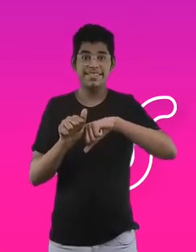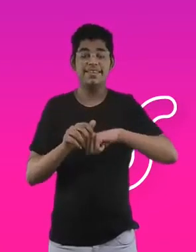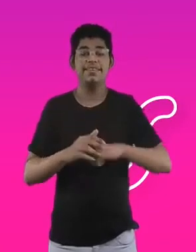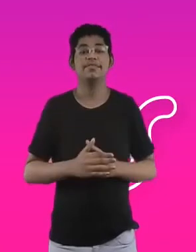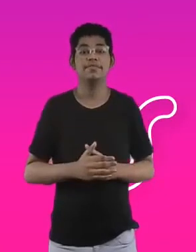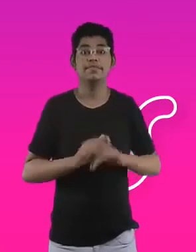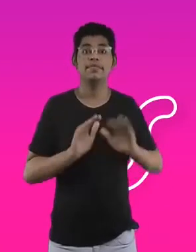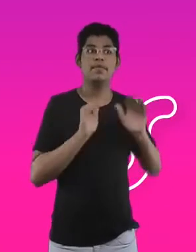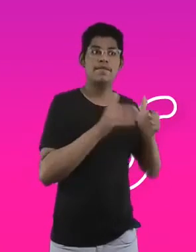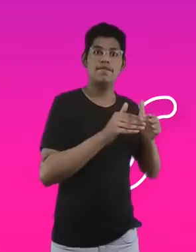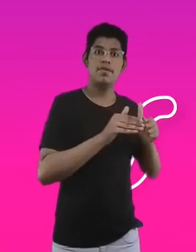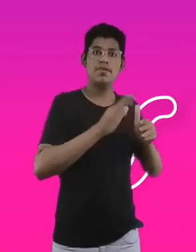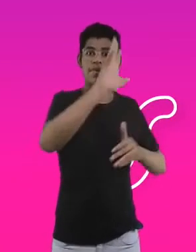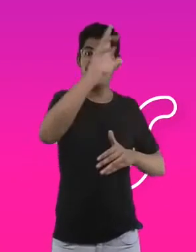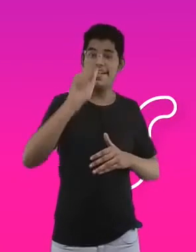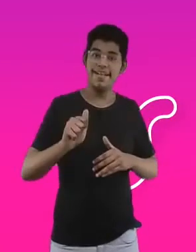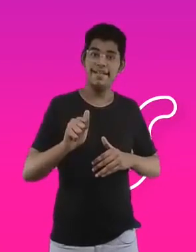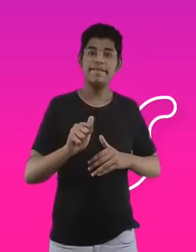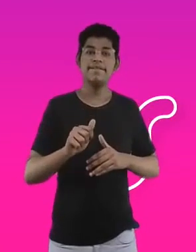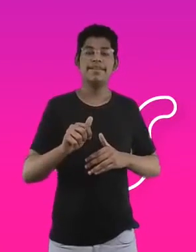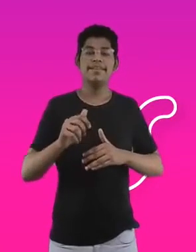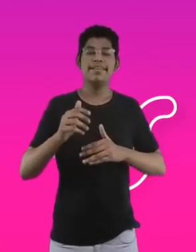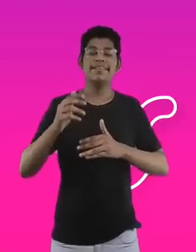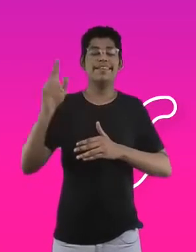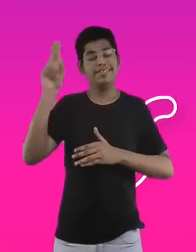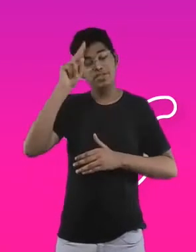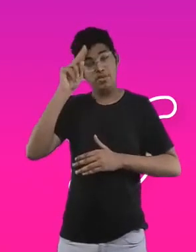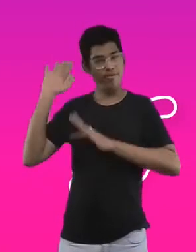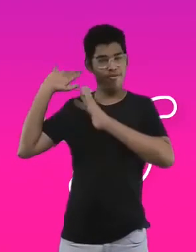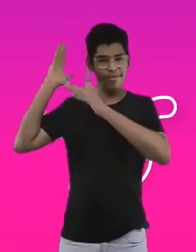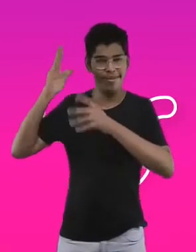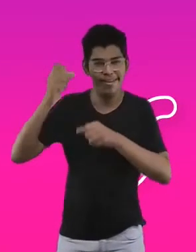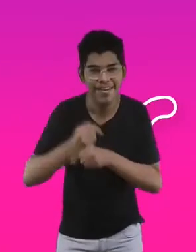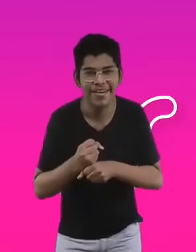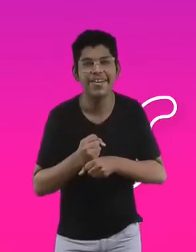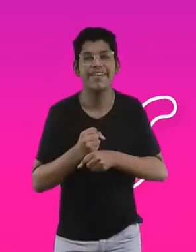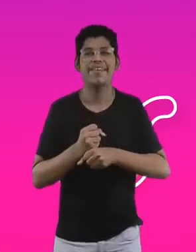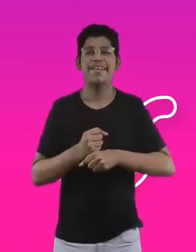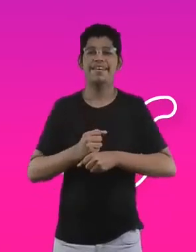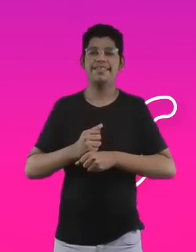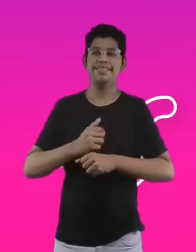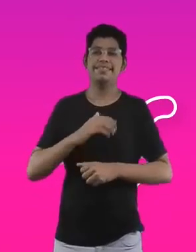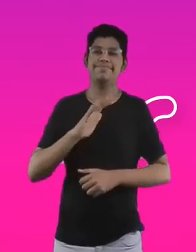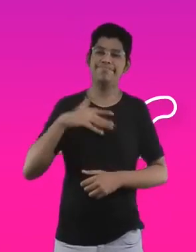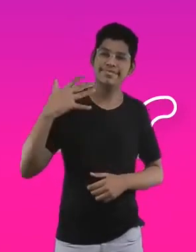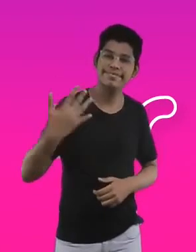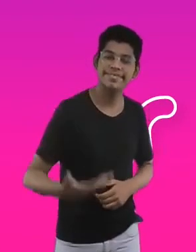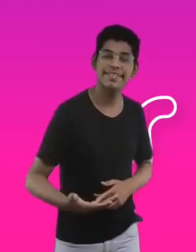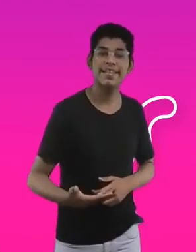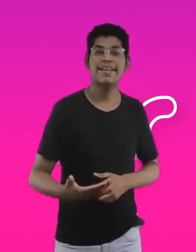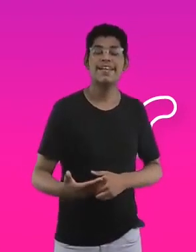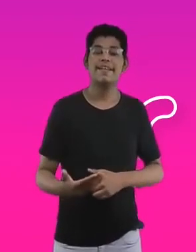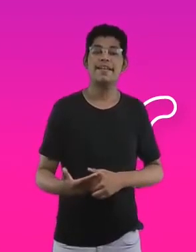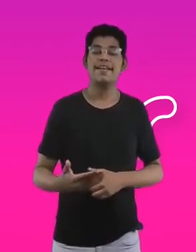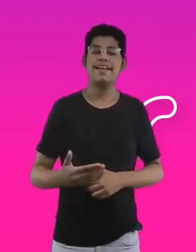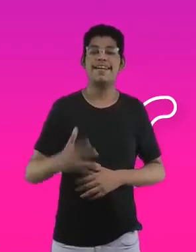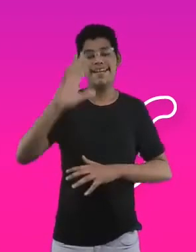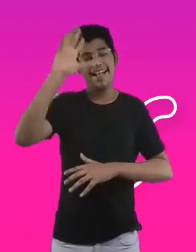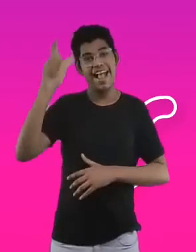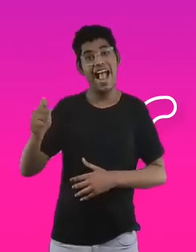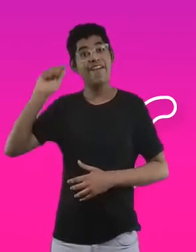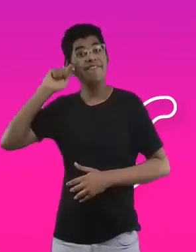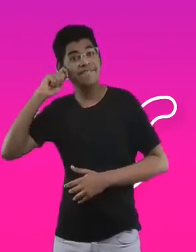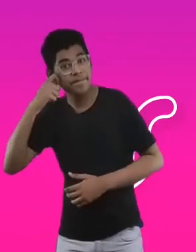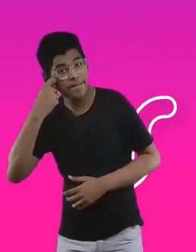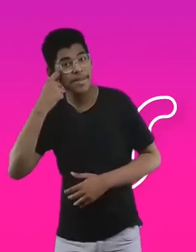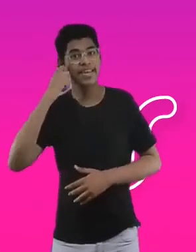a ancestralidade, a perspectiva do negro, ou como eu gosto de usar, do africano e do